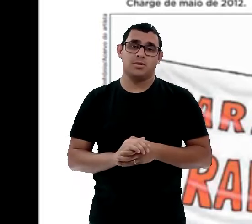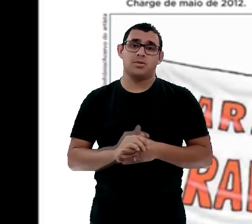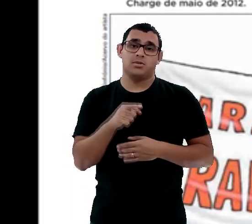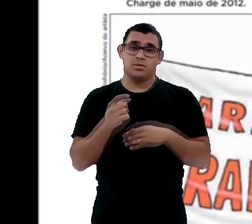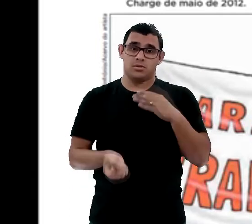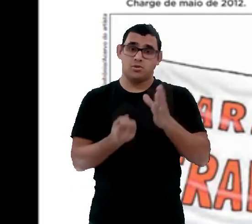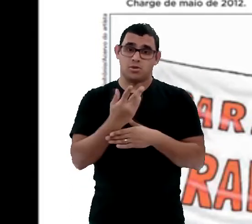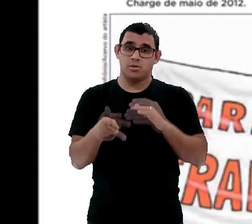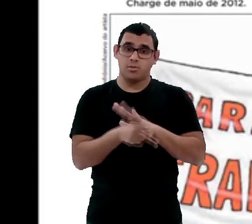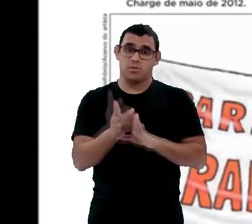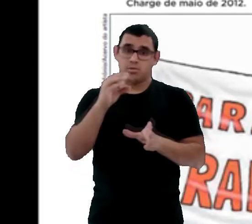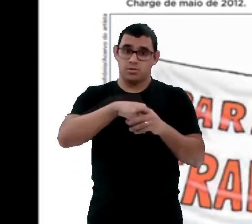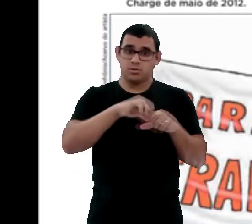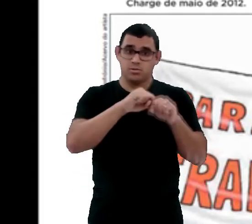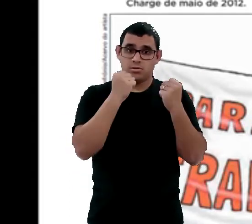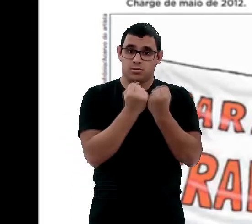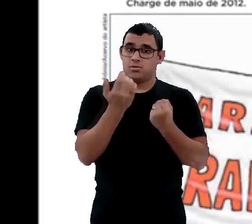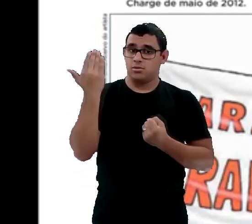efetivar o capitalismo como sistema.